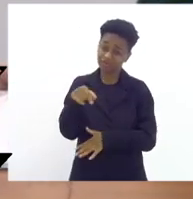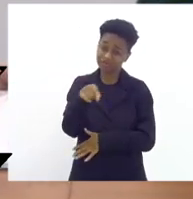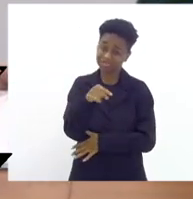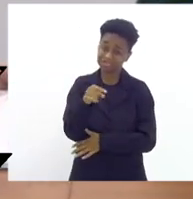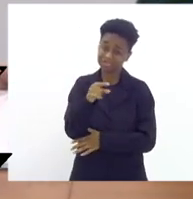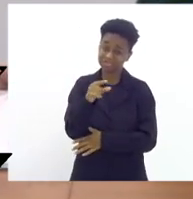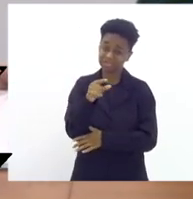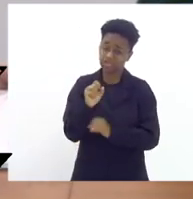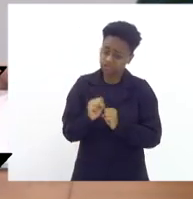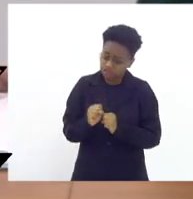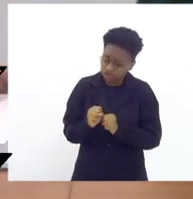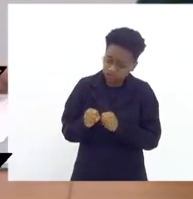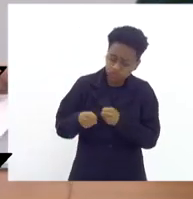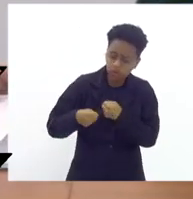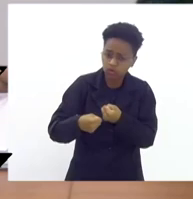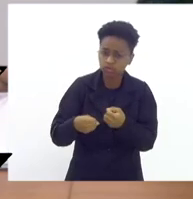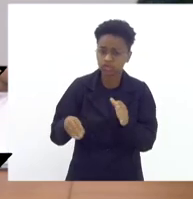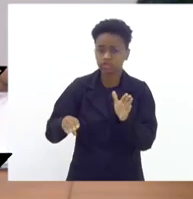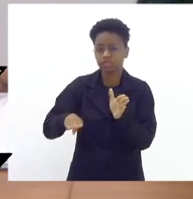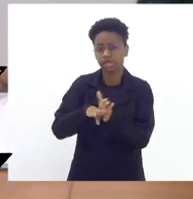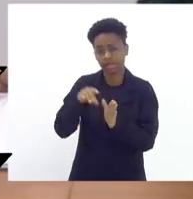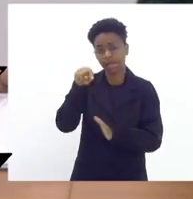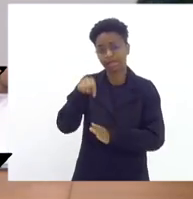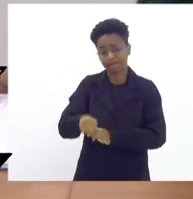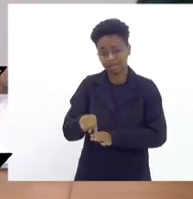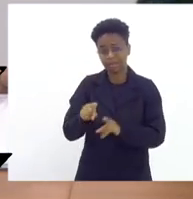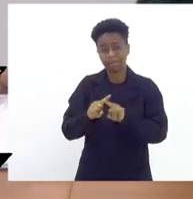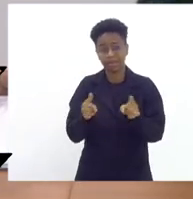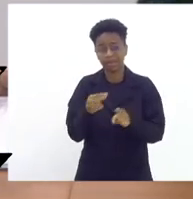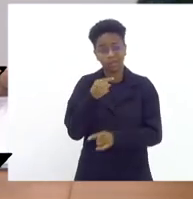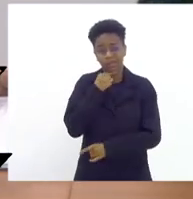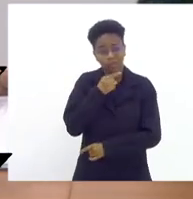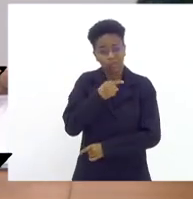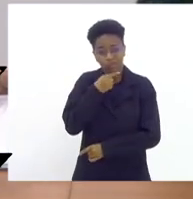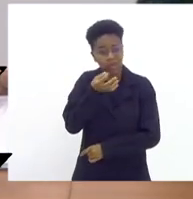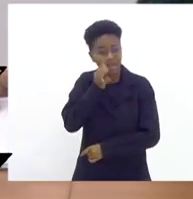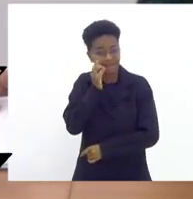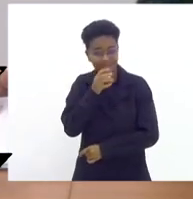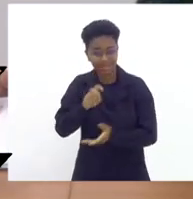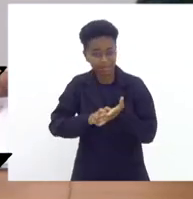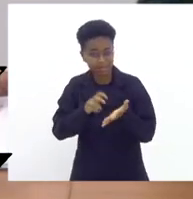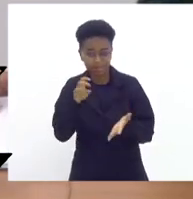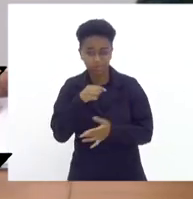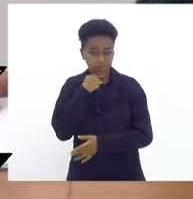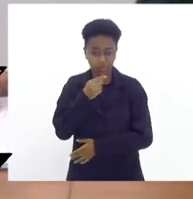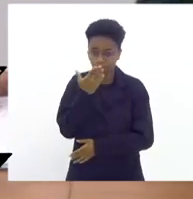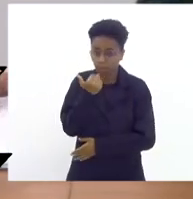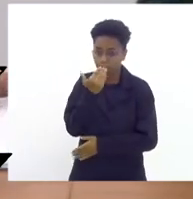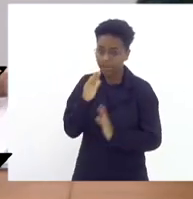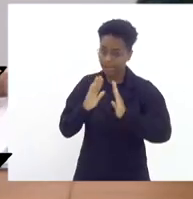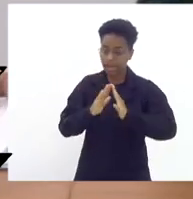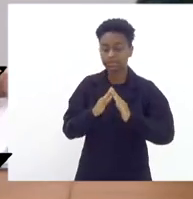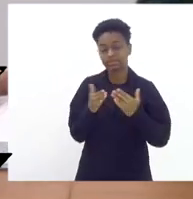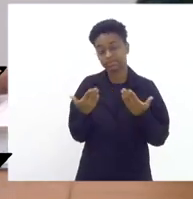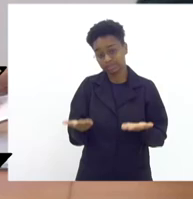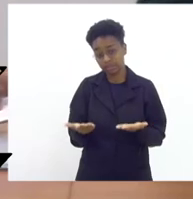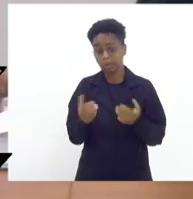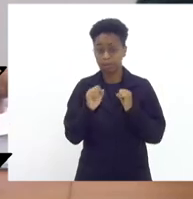de vocês tenham feito esforço para chegar e aberto mão de um café um café da manhã uma refeição então